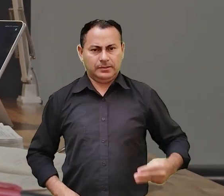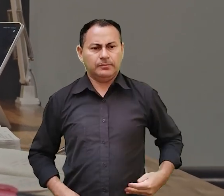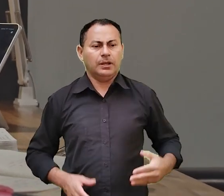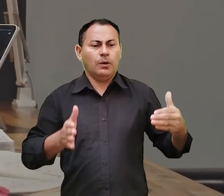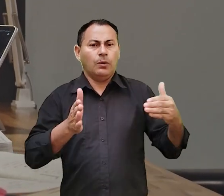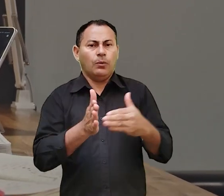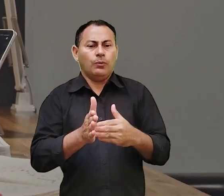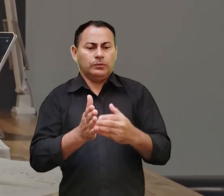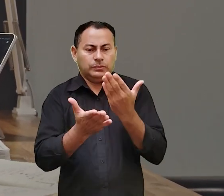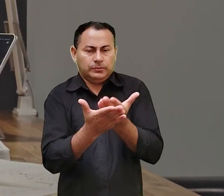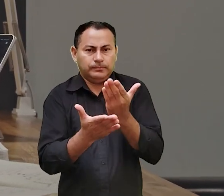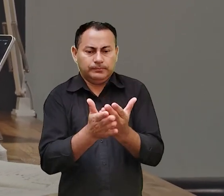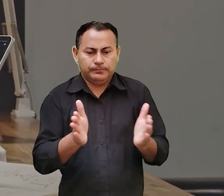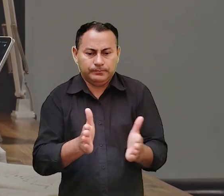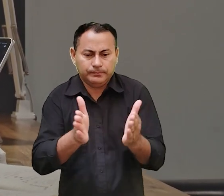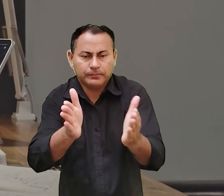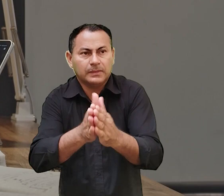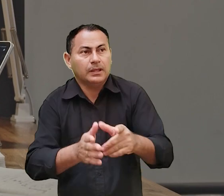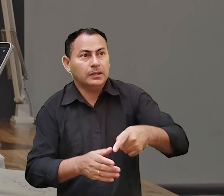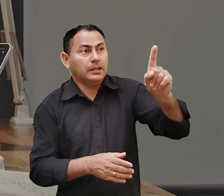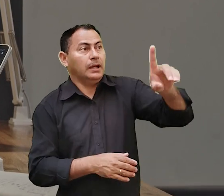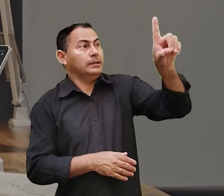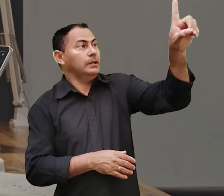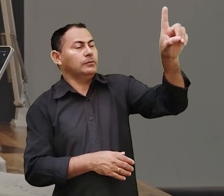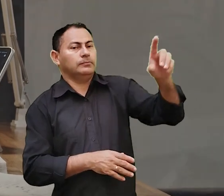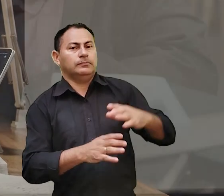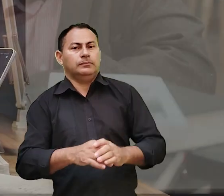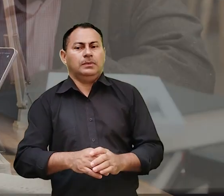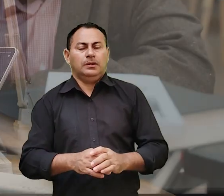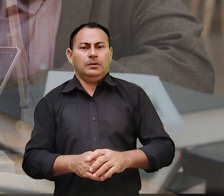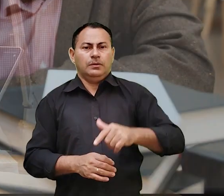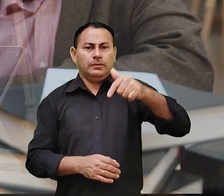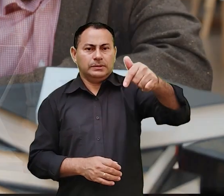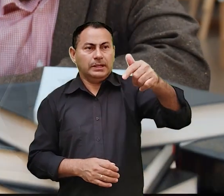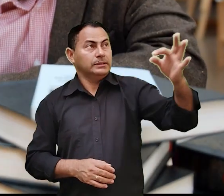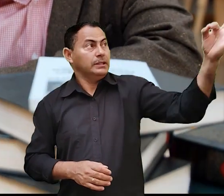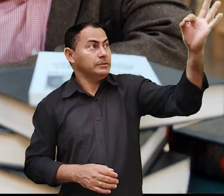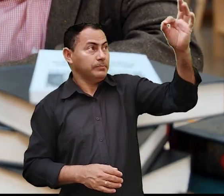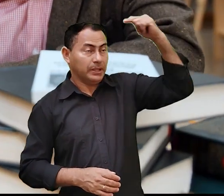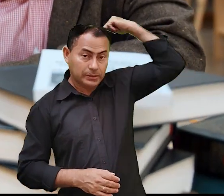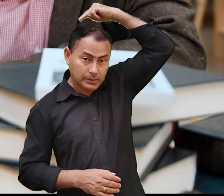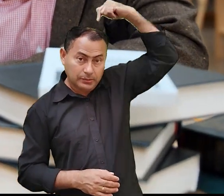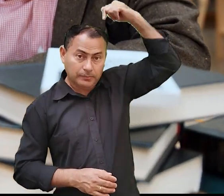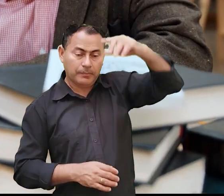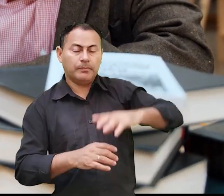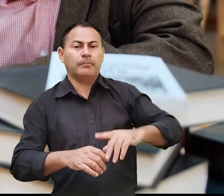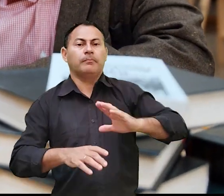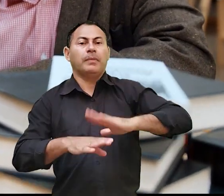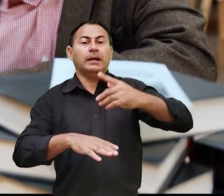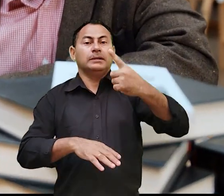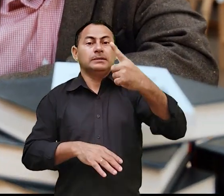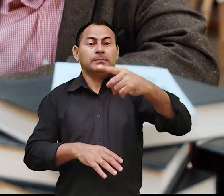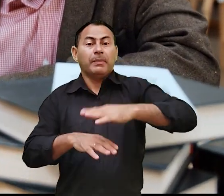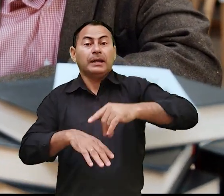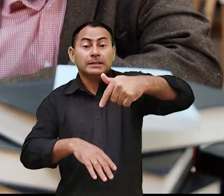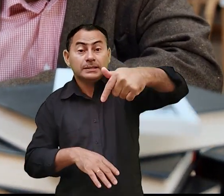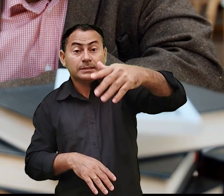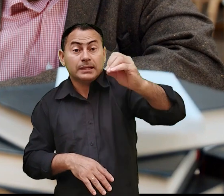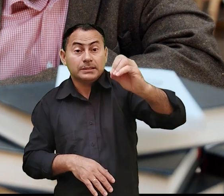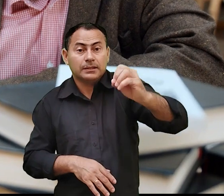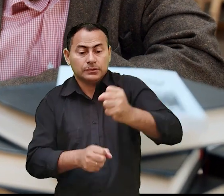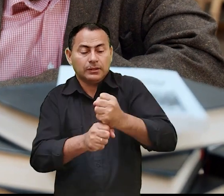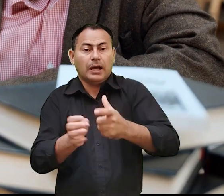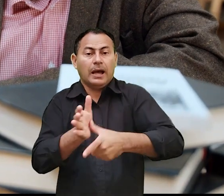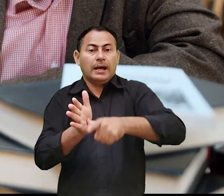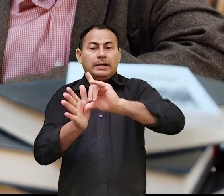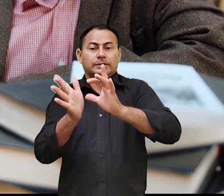último estudo sobre a estrada para Deus e os 7 Espíritos de Deus. Mas 700 anos antes da vinda